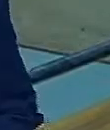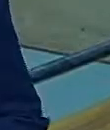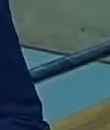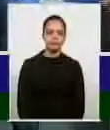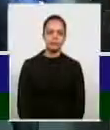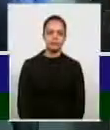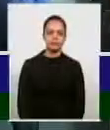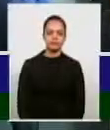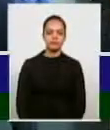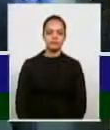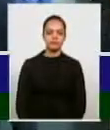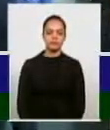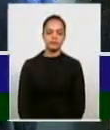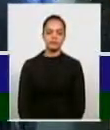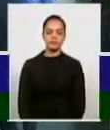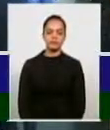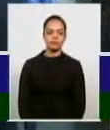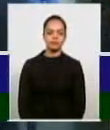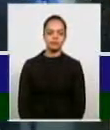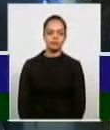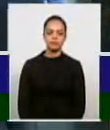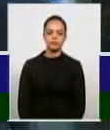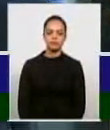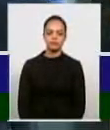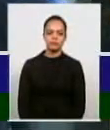Continue acompanhando.